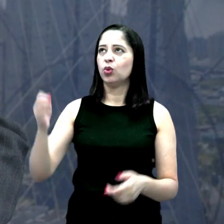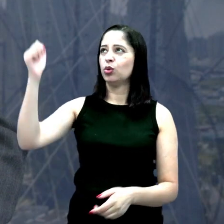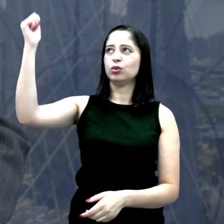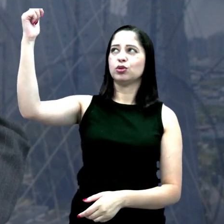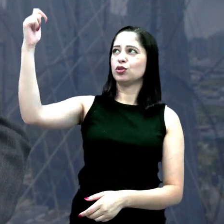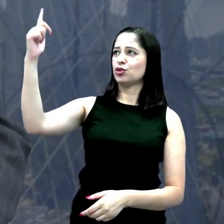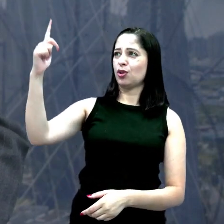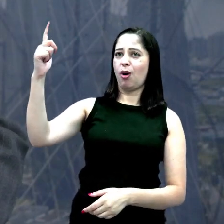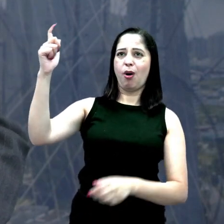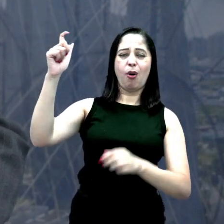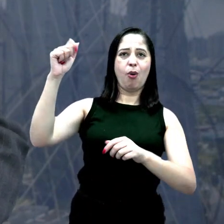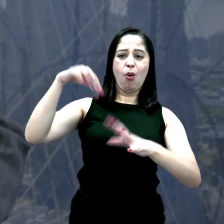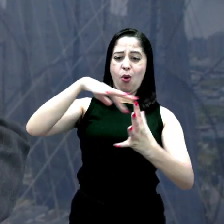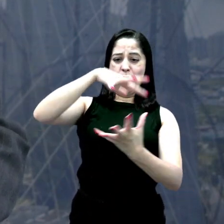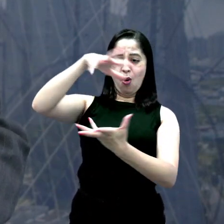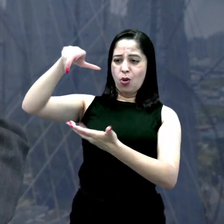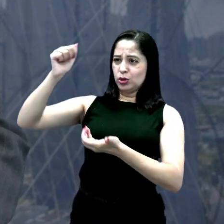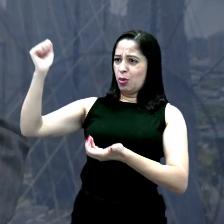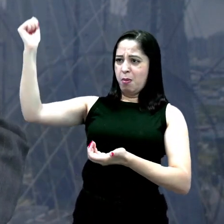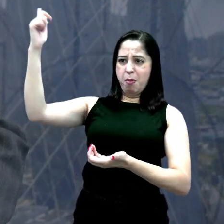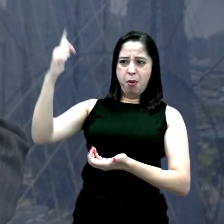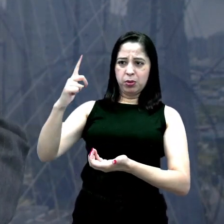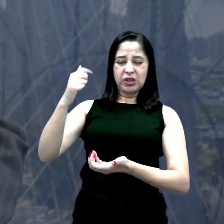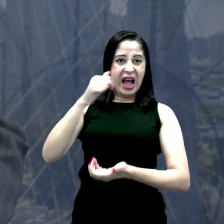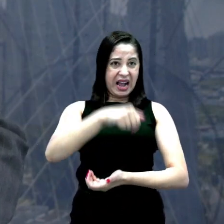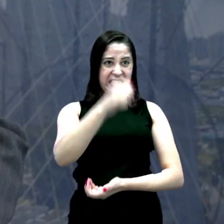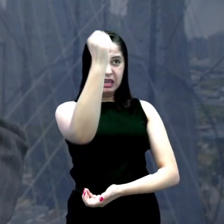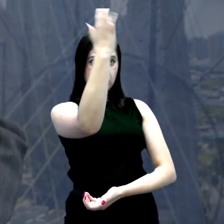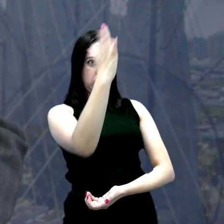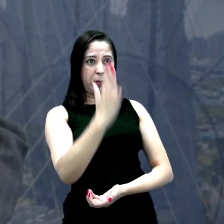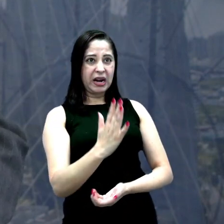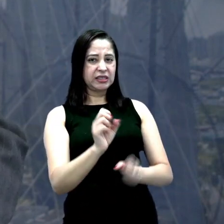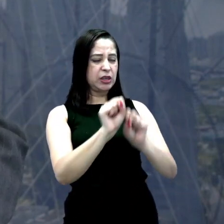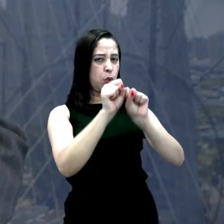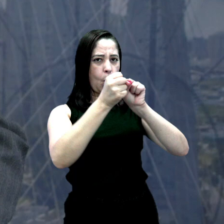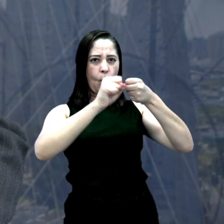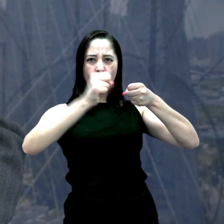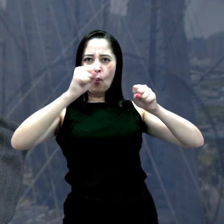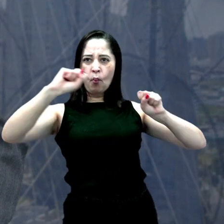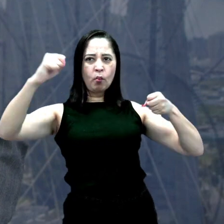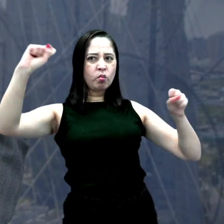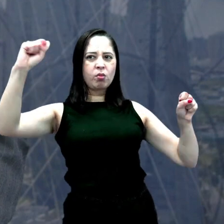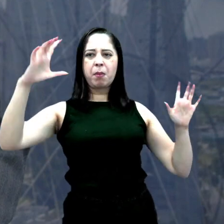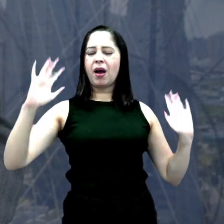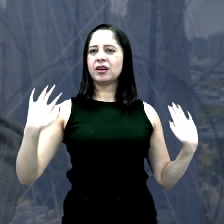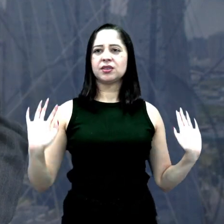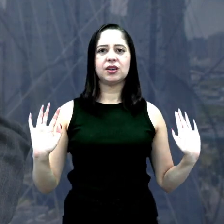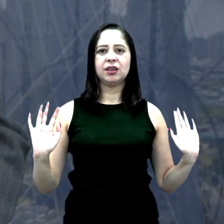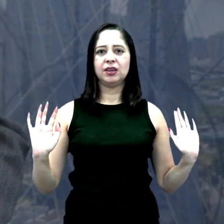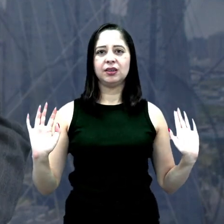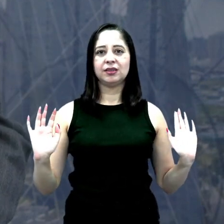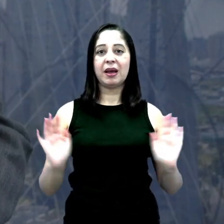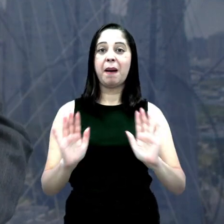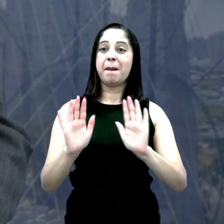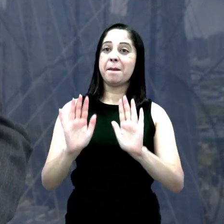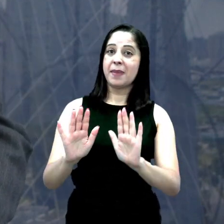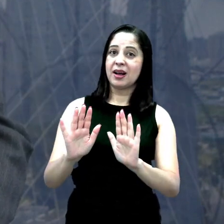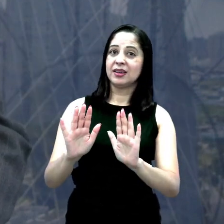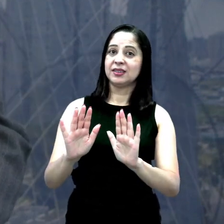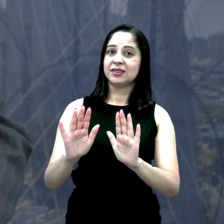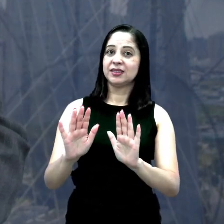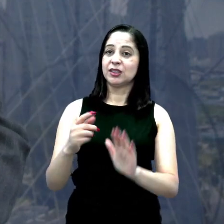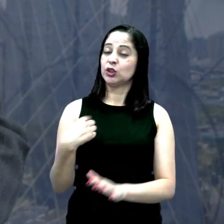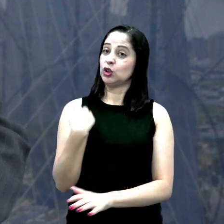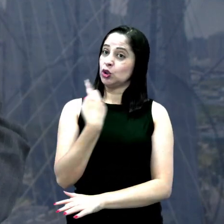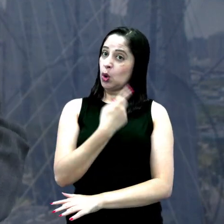O Brasil é uma nação enorme. A gente tem insumo para mais da metade do mundo. Só que é uma questão do nosso